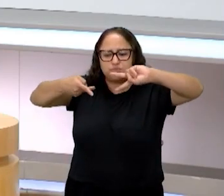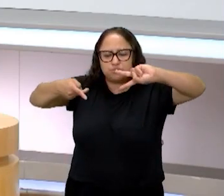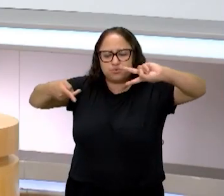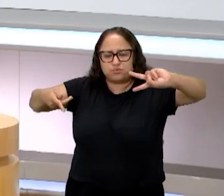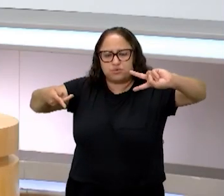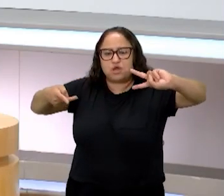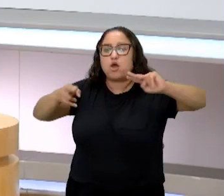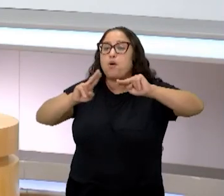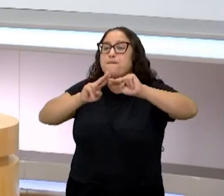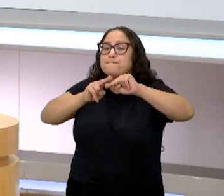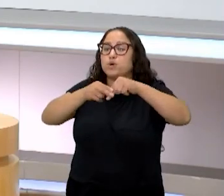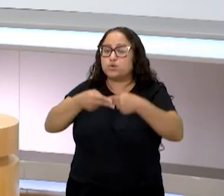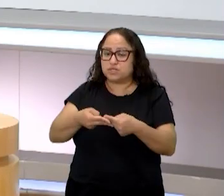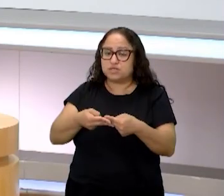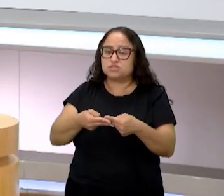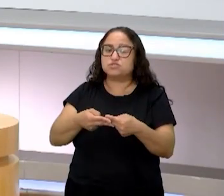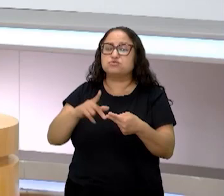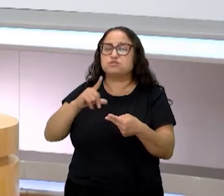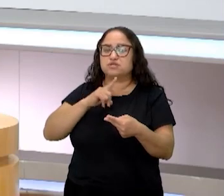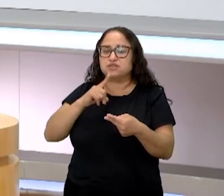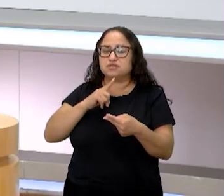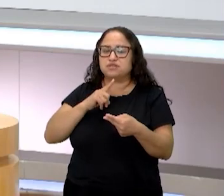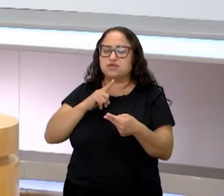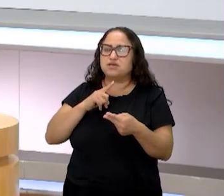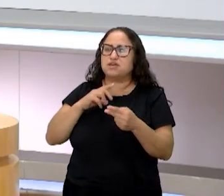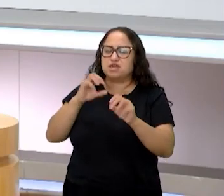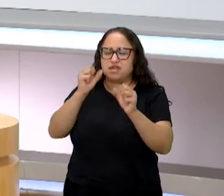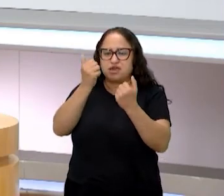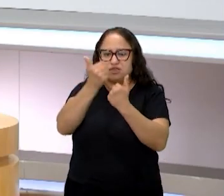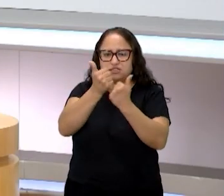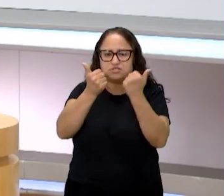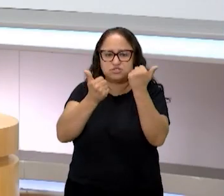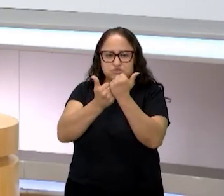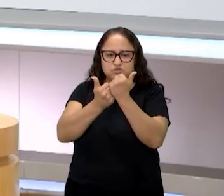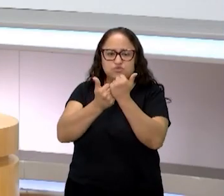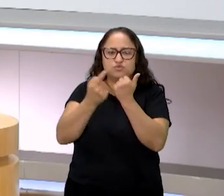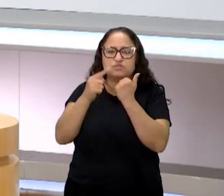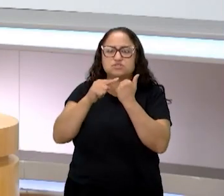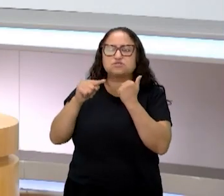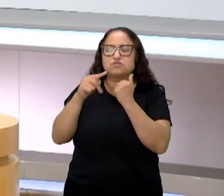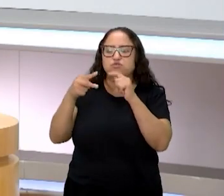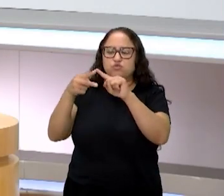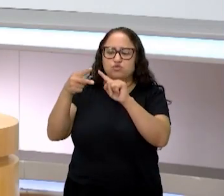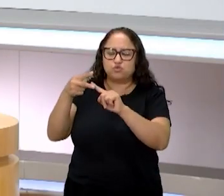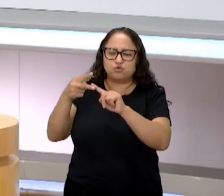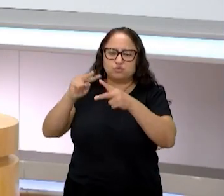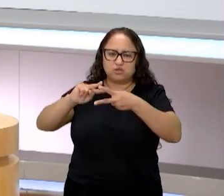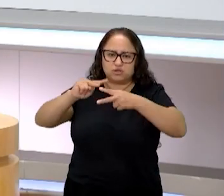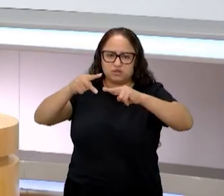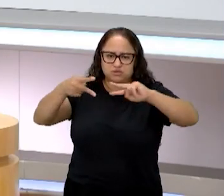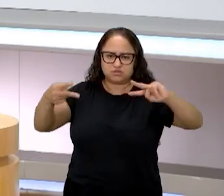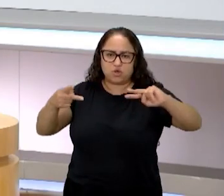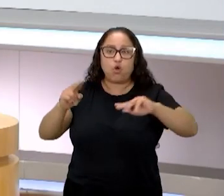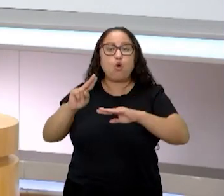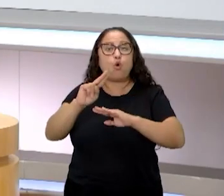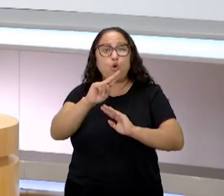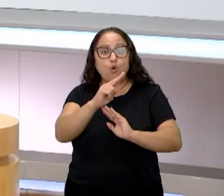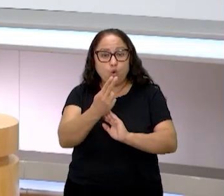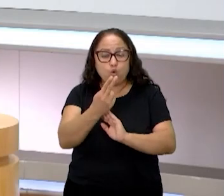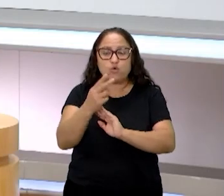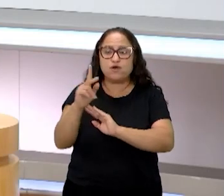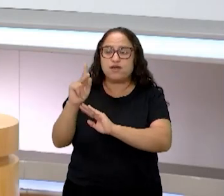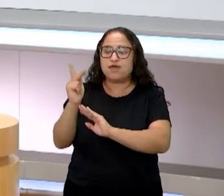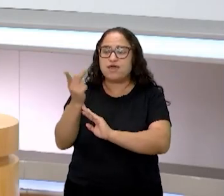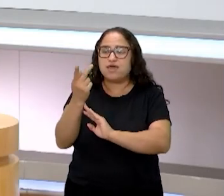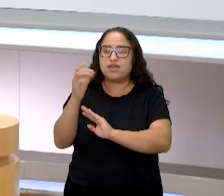causa disso, ele tem essa estrutura que a gente chama de dupla hélice ou helicoidal, né?